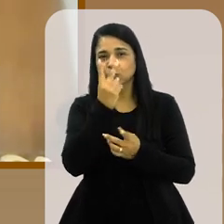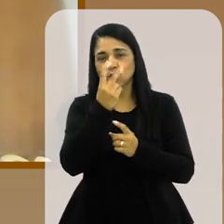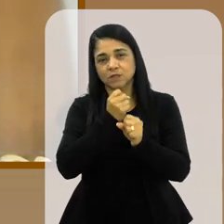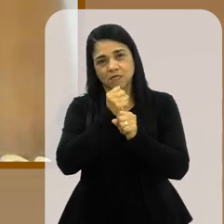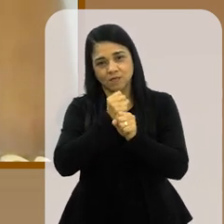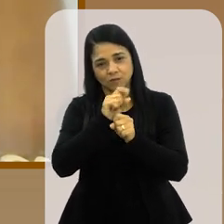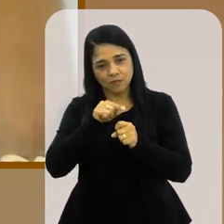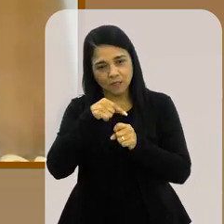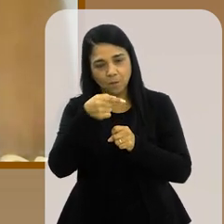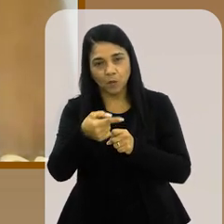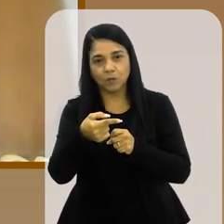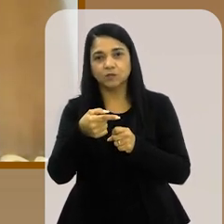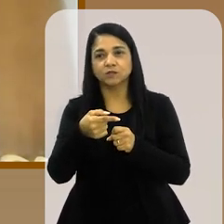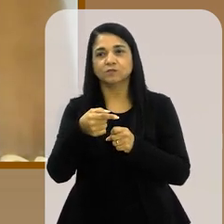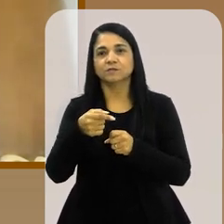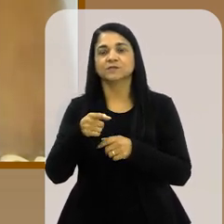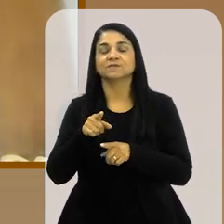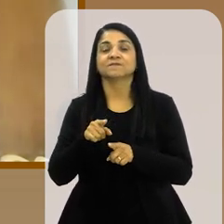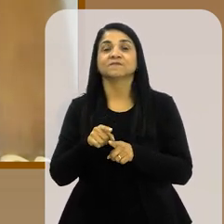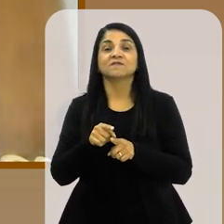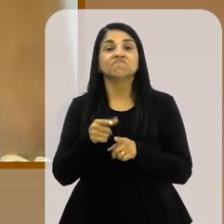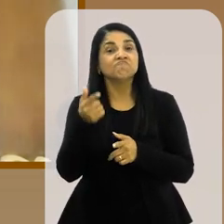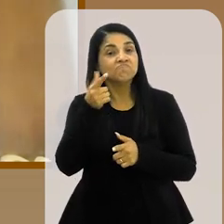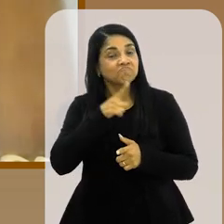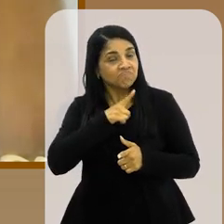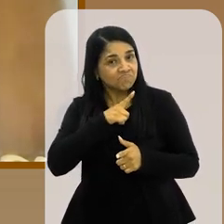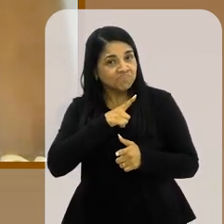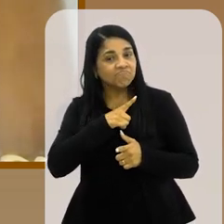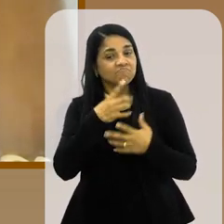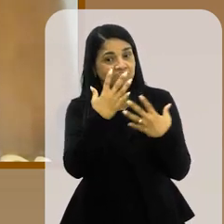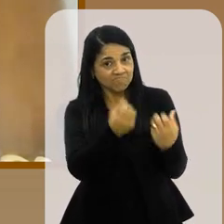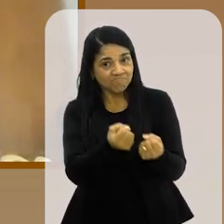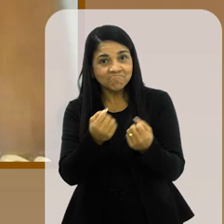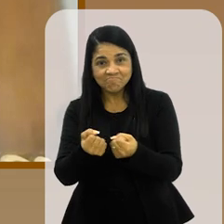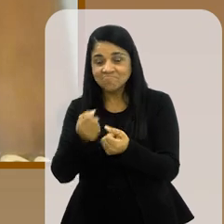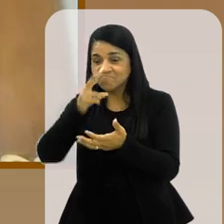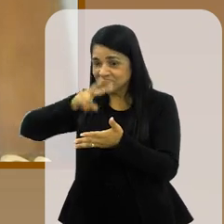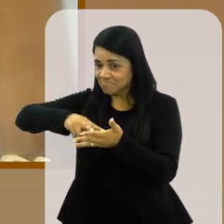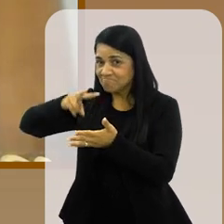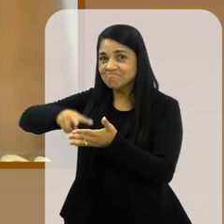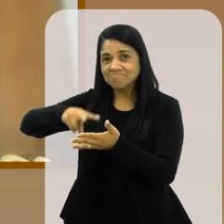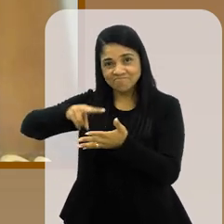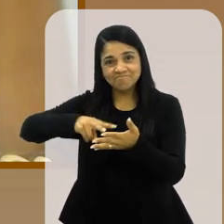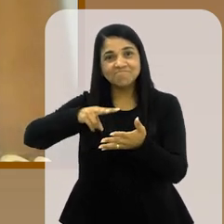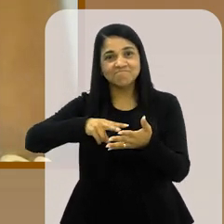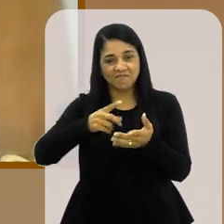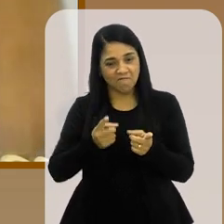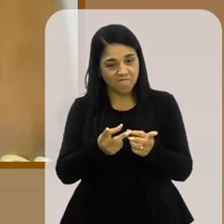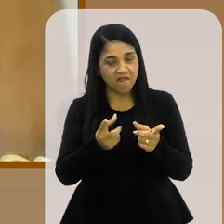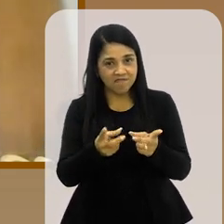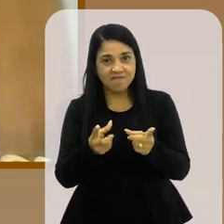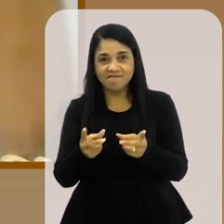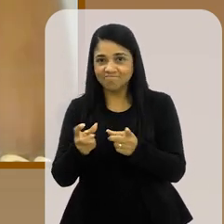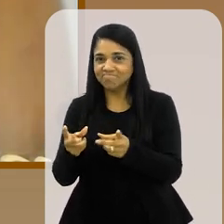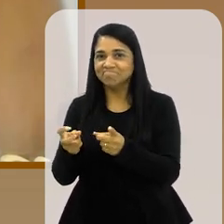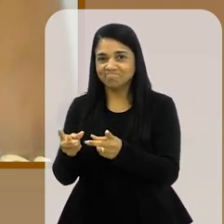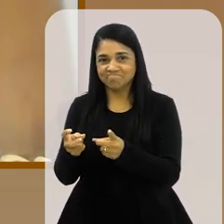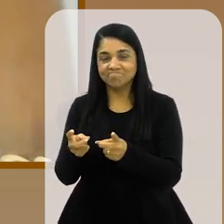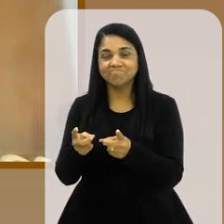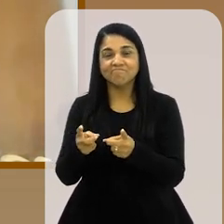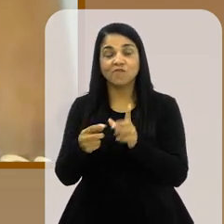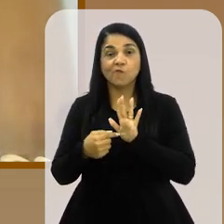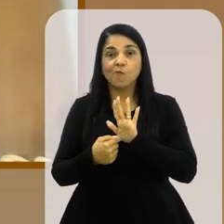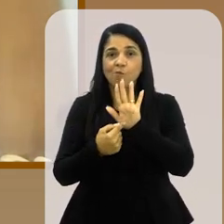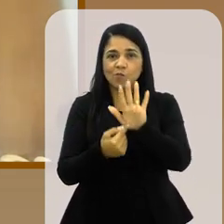pela Murinho. E teve uma grande aceitação esse primeiro livro. Ele foi mostrado